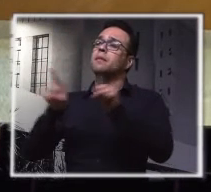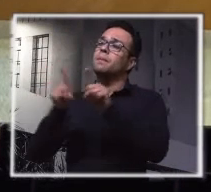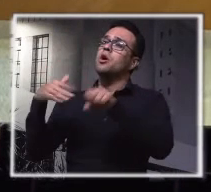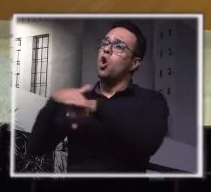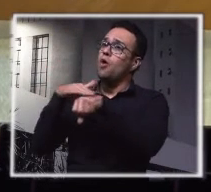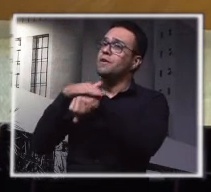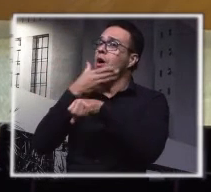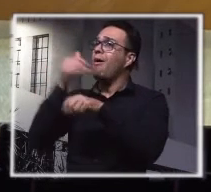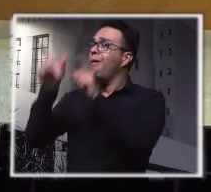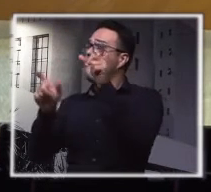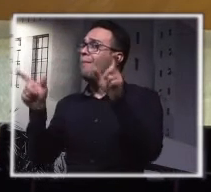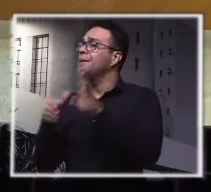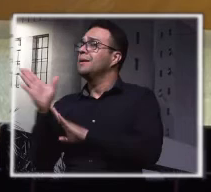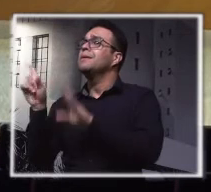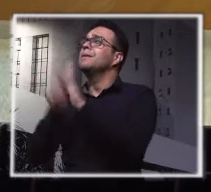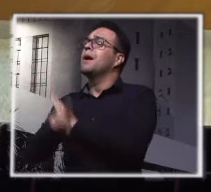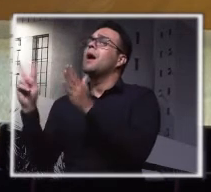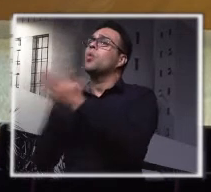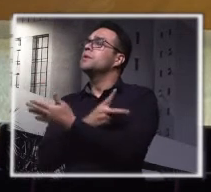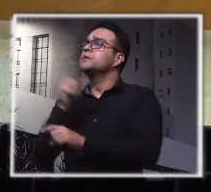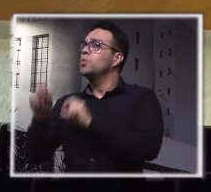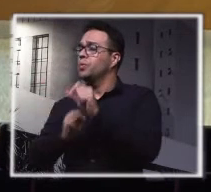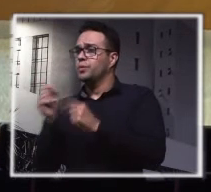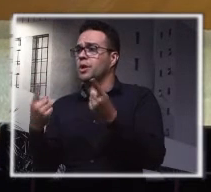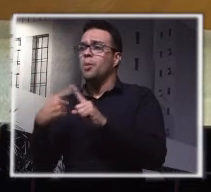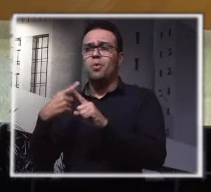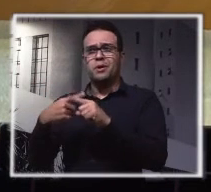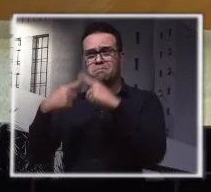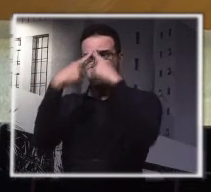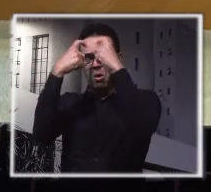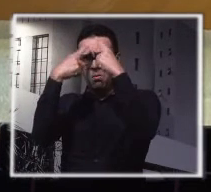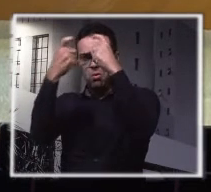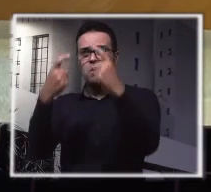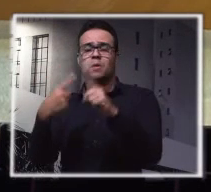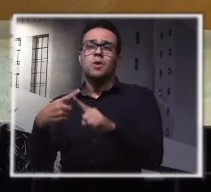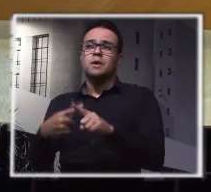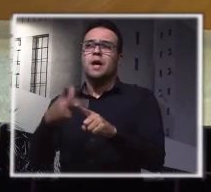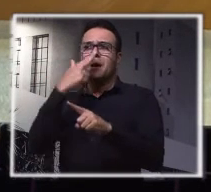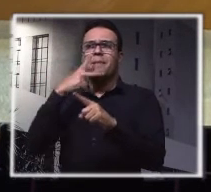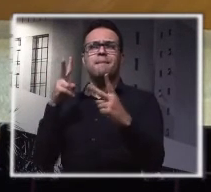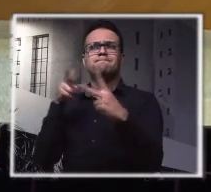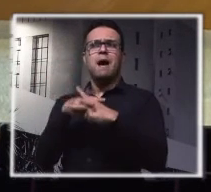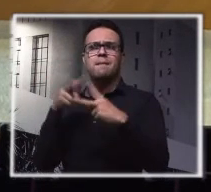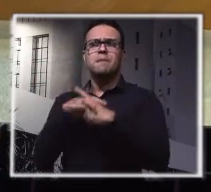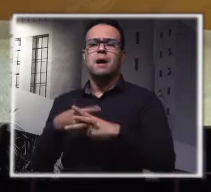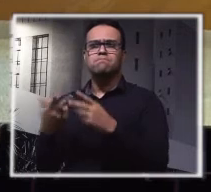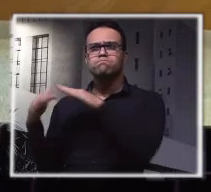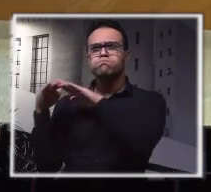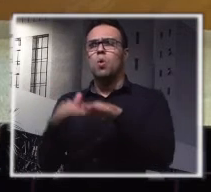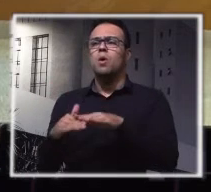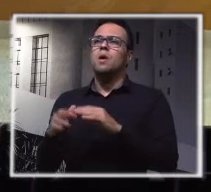com esses homens. O que está acontecendo? Por que há tanta violência? Por que tanta agressividade? Não é